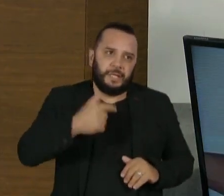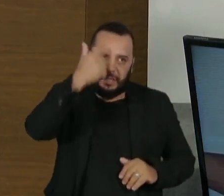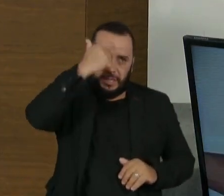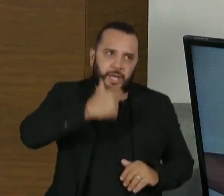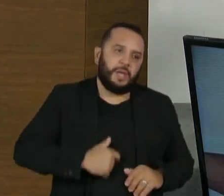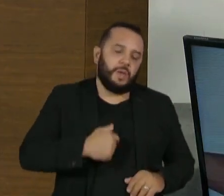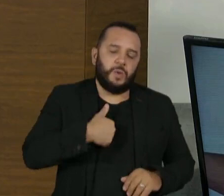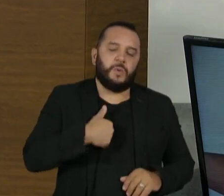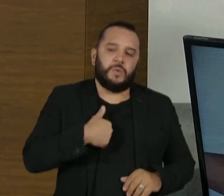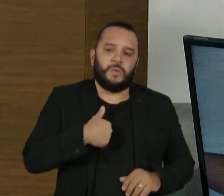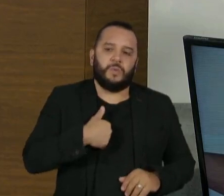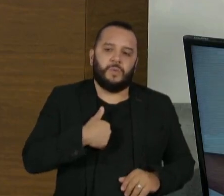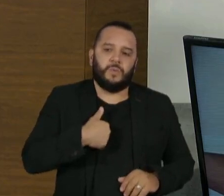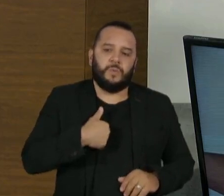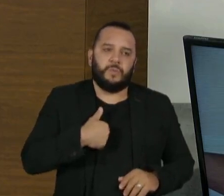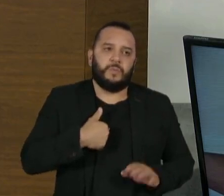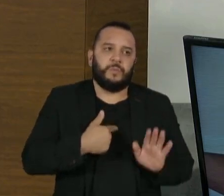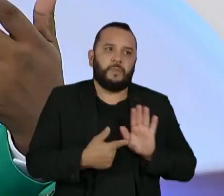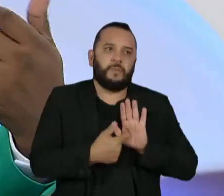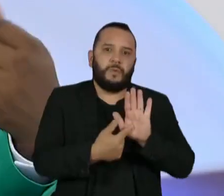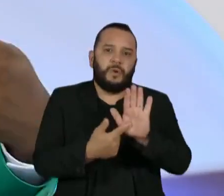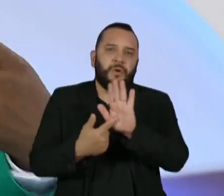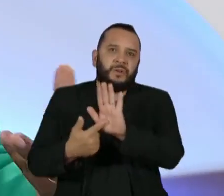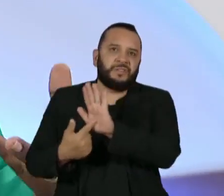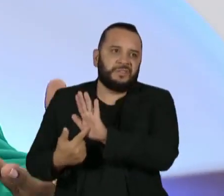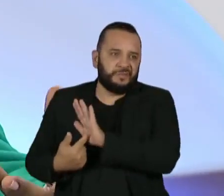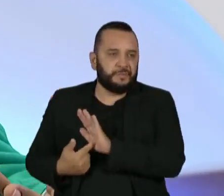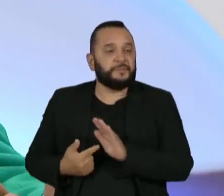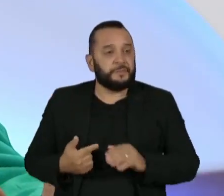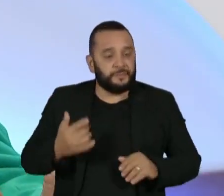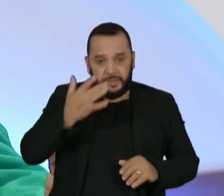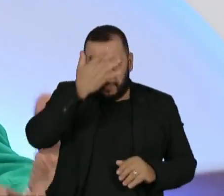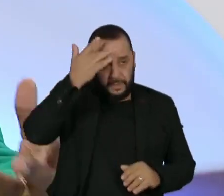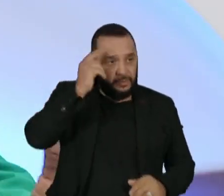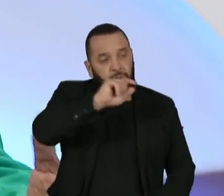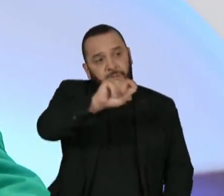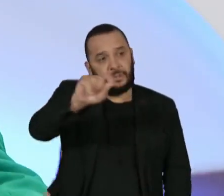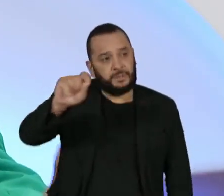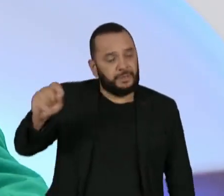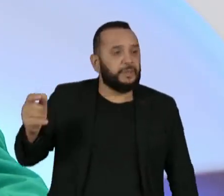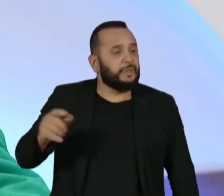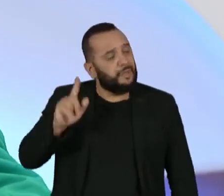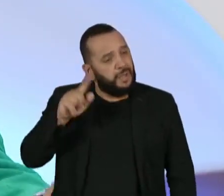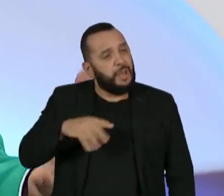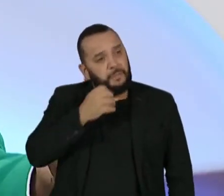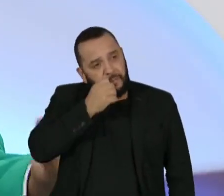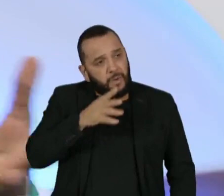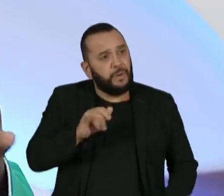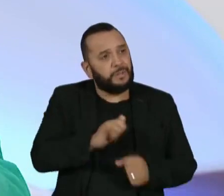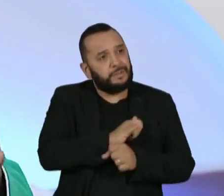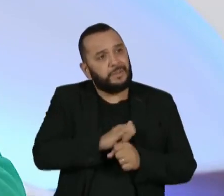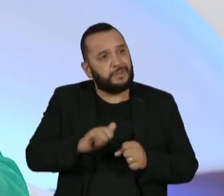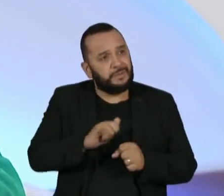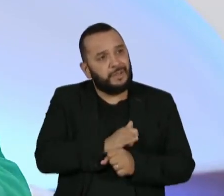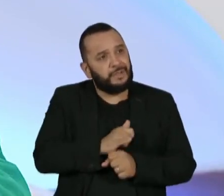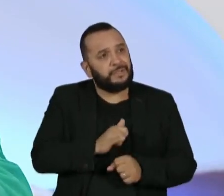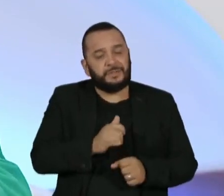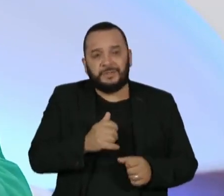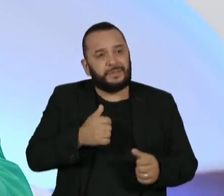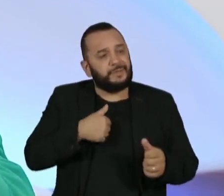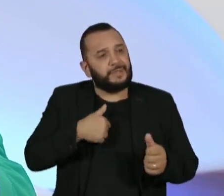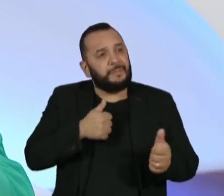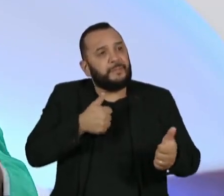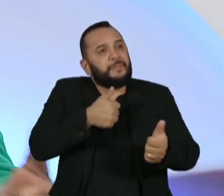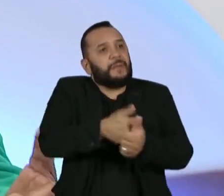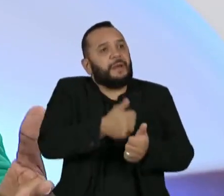essa fila eu mostro para os meus para os meus contatos contemporâneos que é um ótimo caminho para você estar próximo